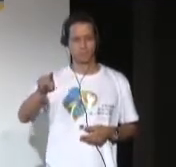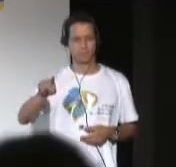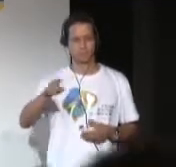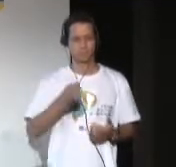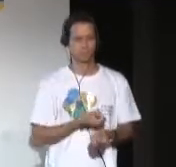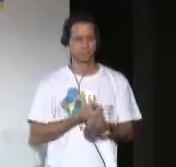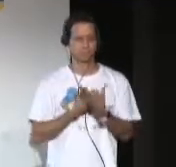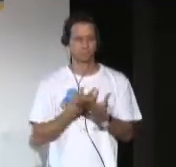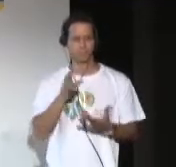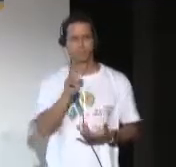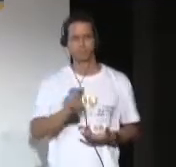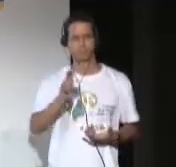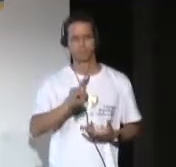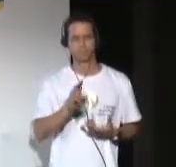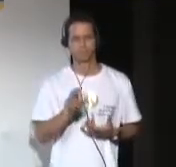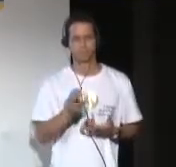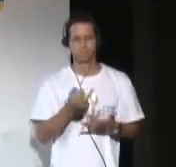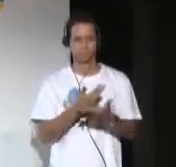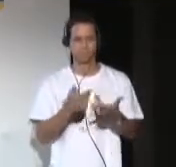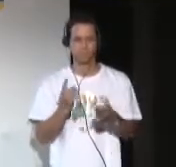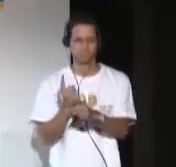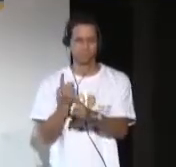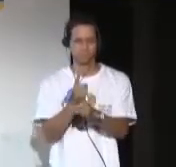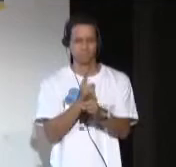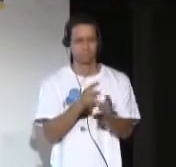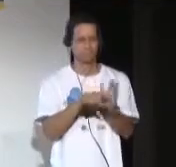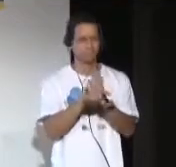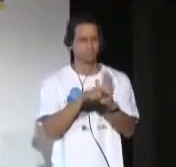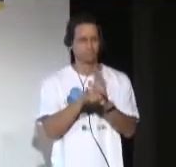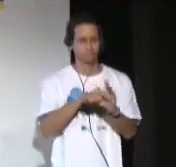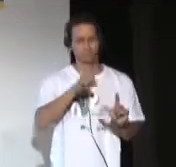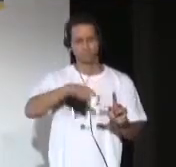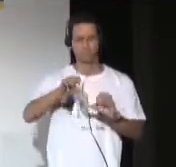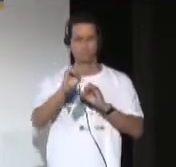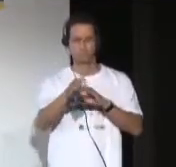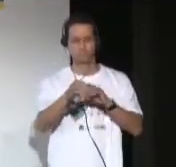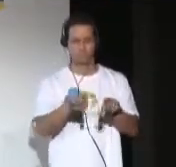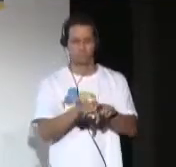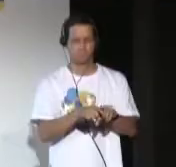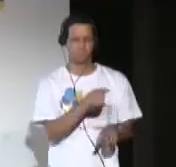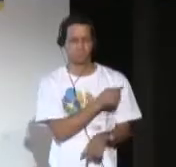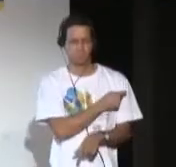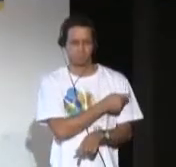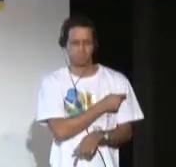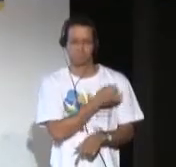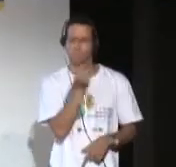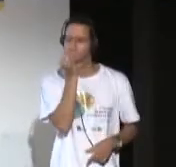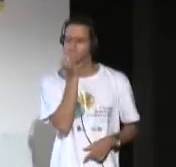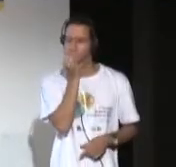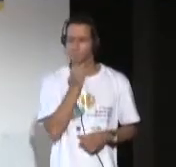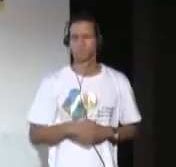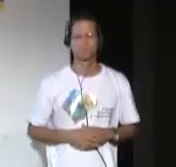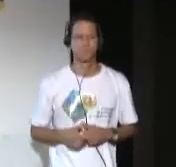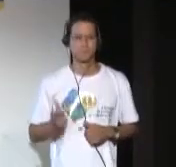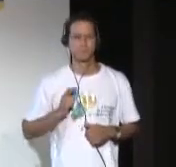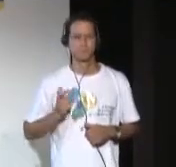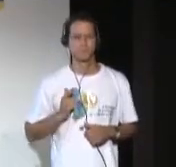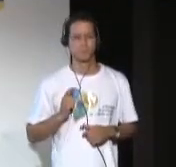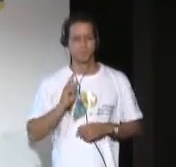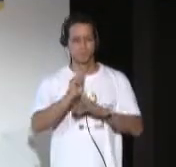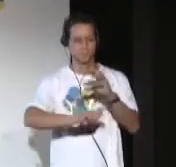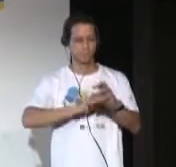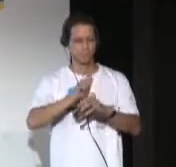essas informações e fazer análises de dados, para poder ensinar isso para os alunos também. Por exemplo, nós temos aulas de